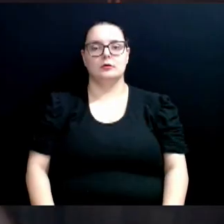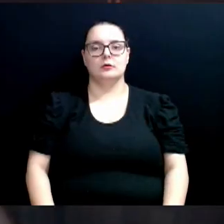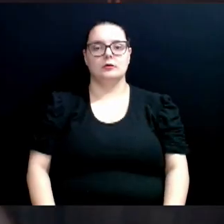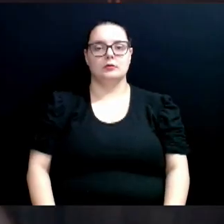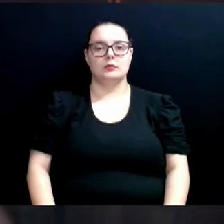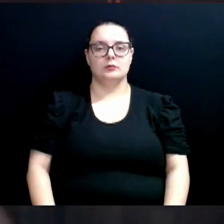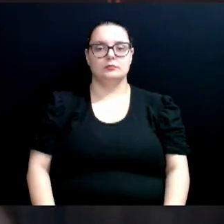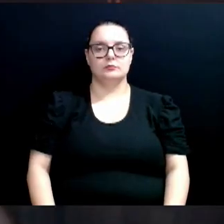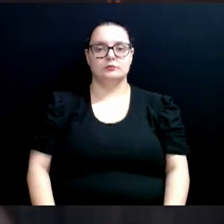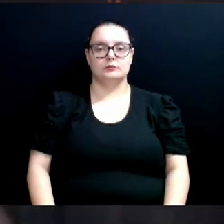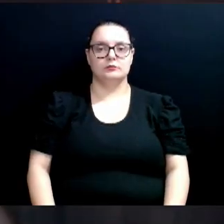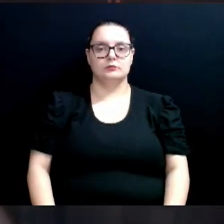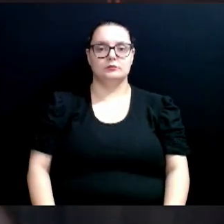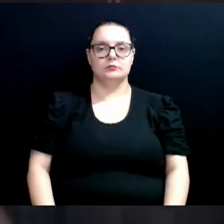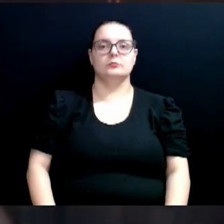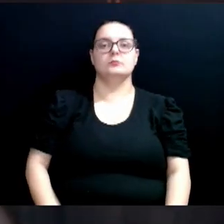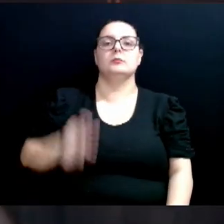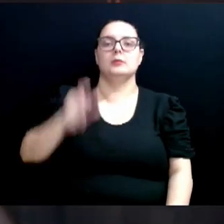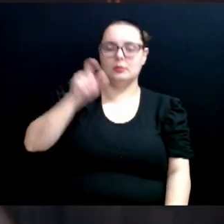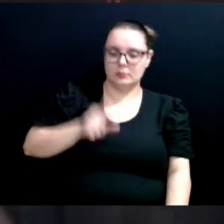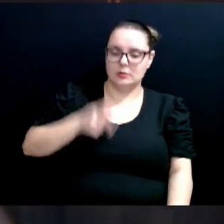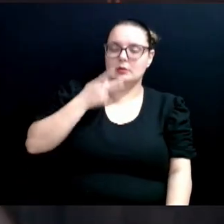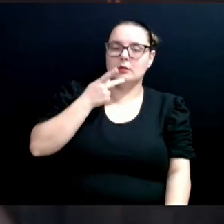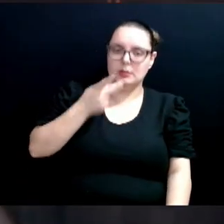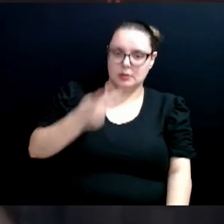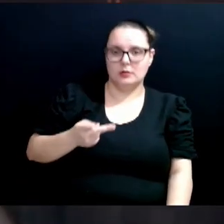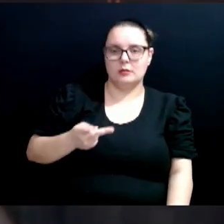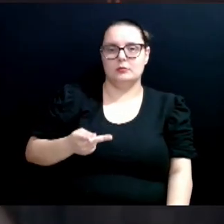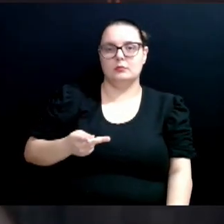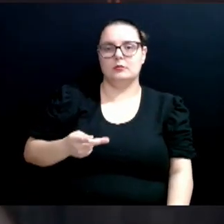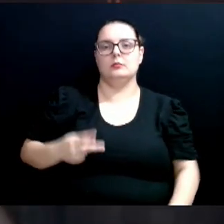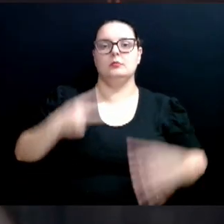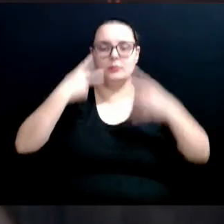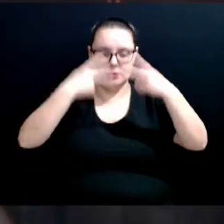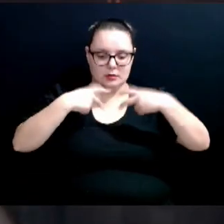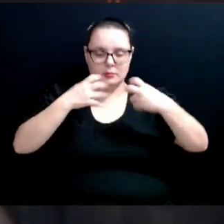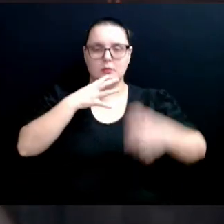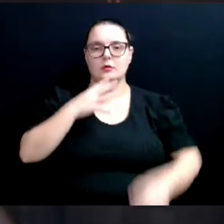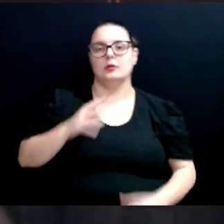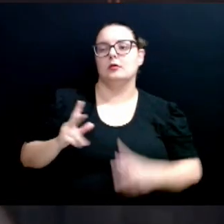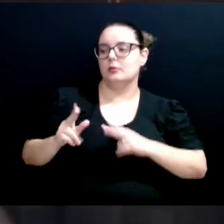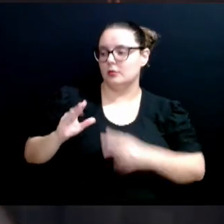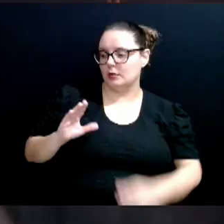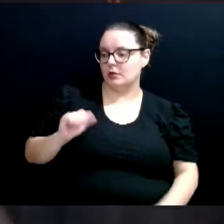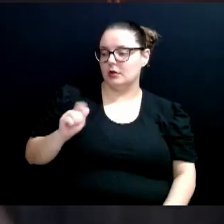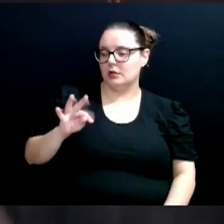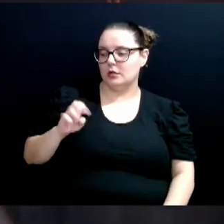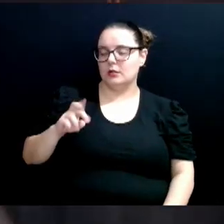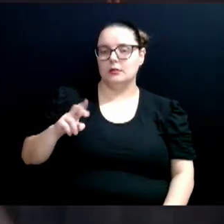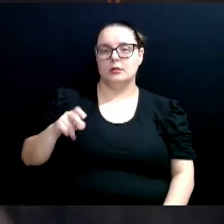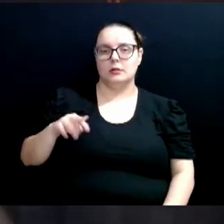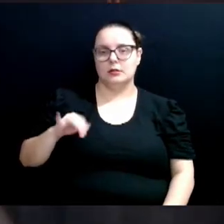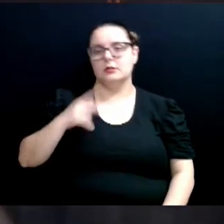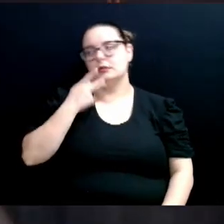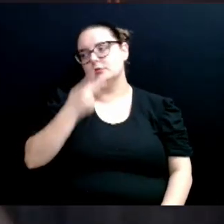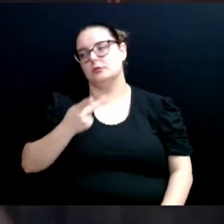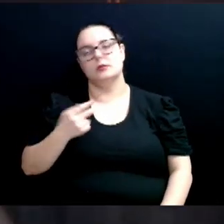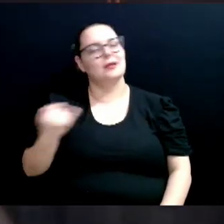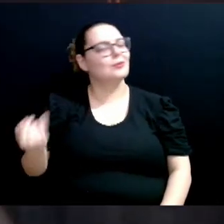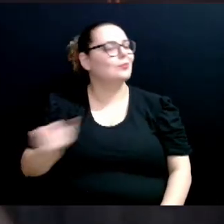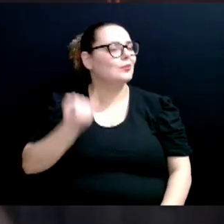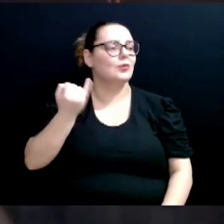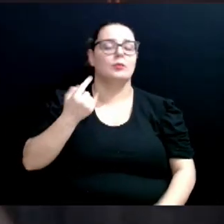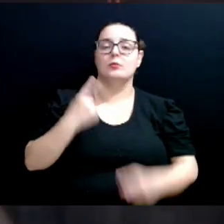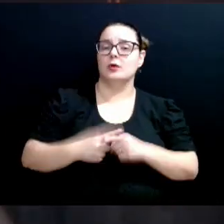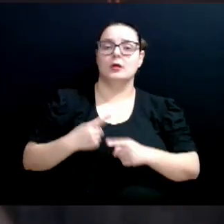Então, mas a pessoa tem que dizer, mas eu acho que o autoconhecimento aqui, como a Catarine disse anteriormente, ele é fundamental, porque senão a gente não consegue entender